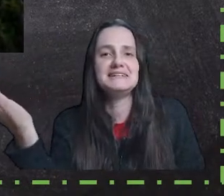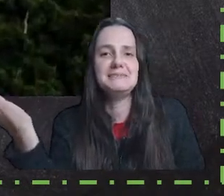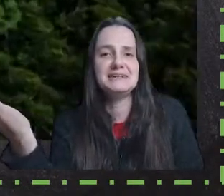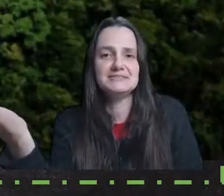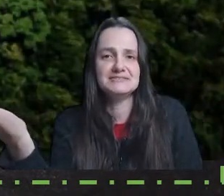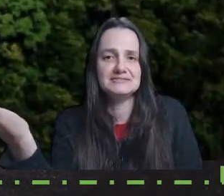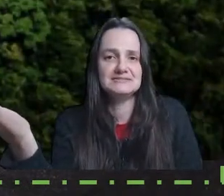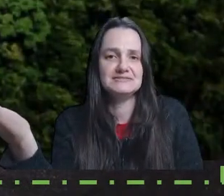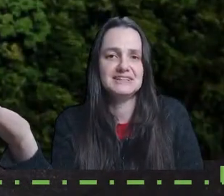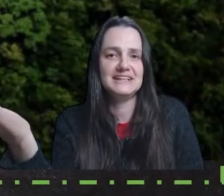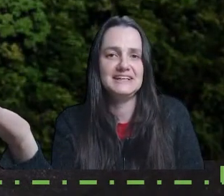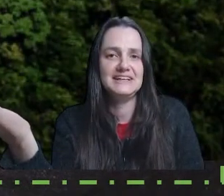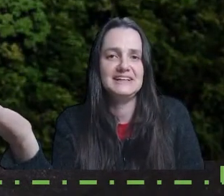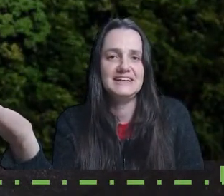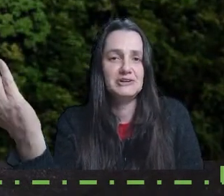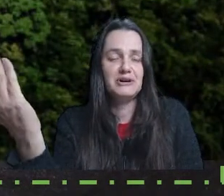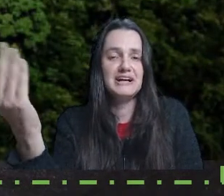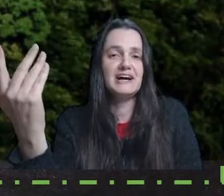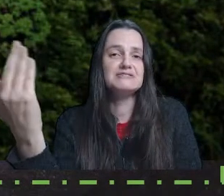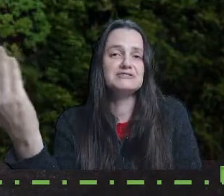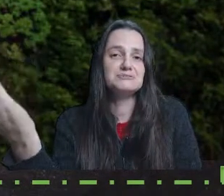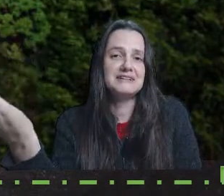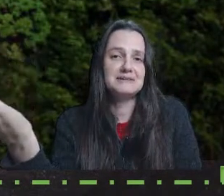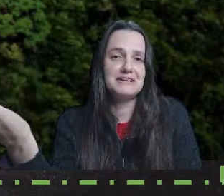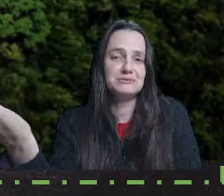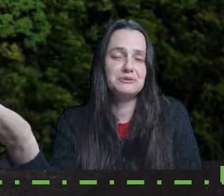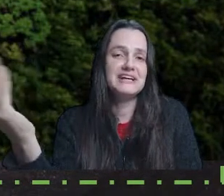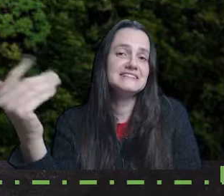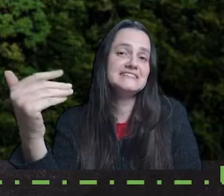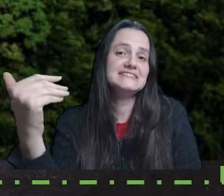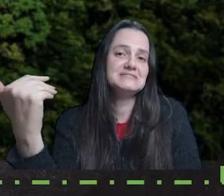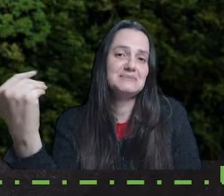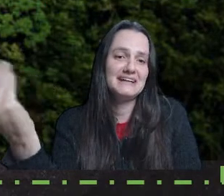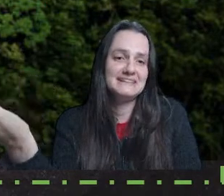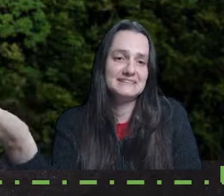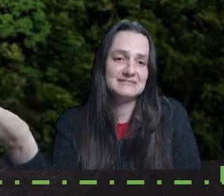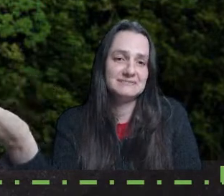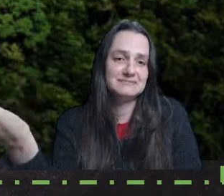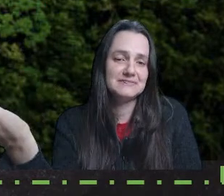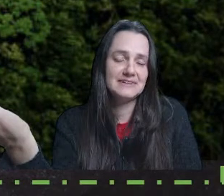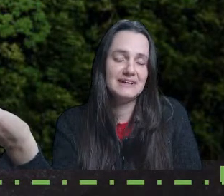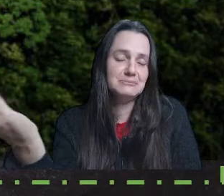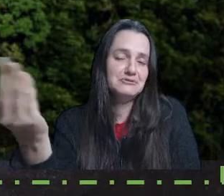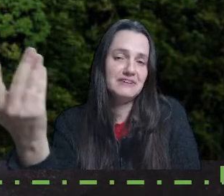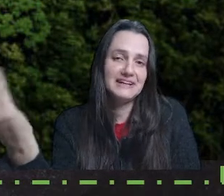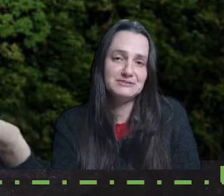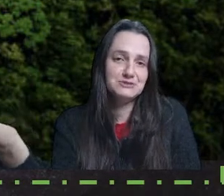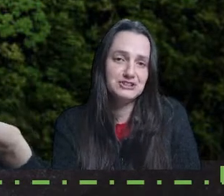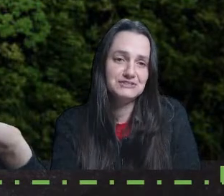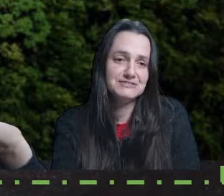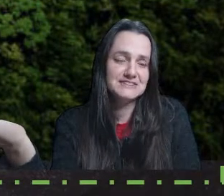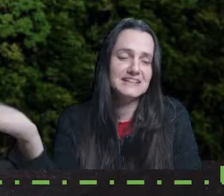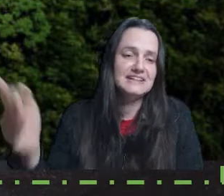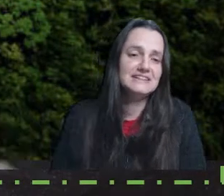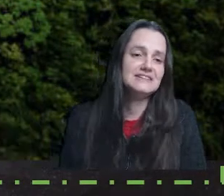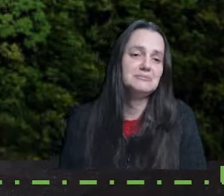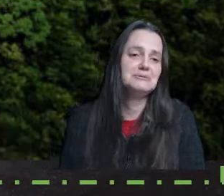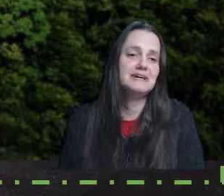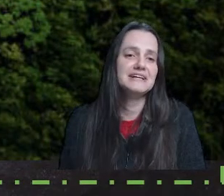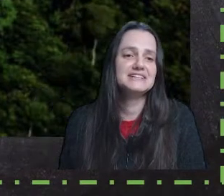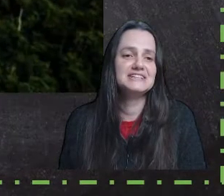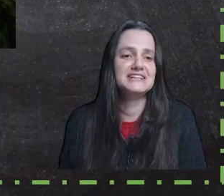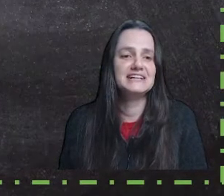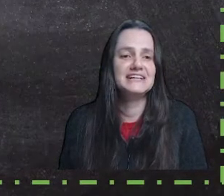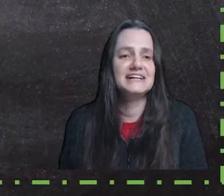é o desmatamento, né? Qual é a causa do desmatamento? Por que se desmata? Por vários motivos, né?